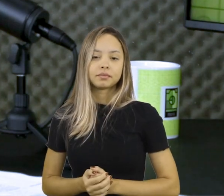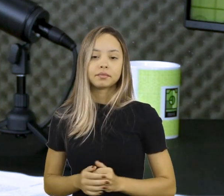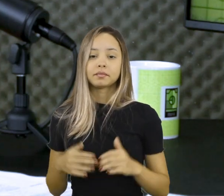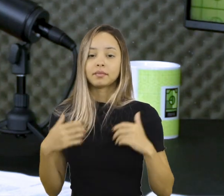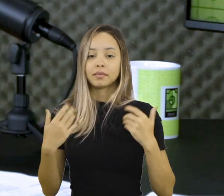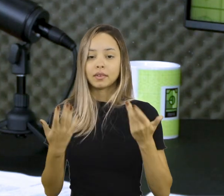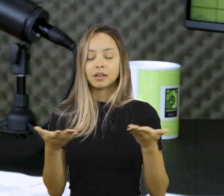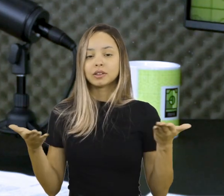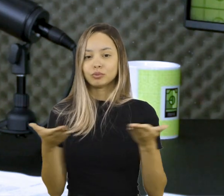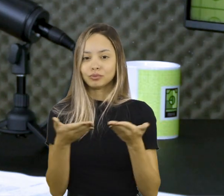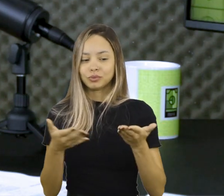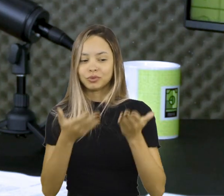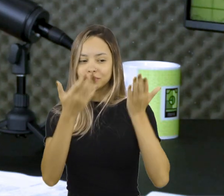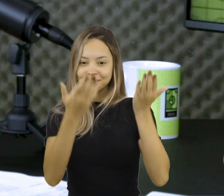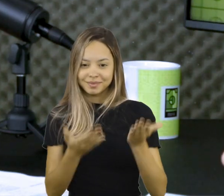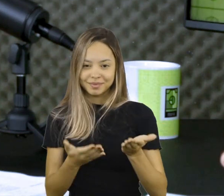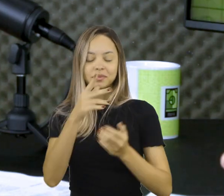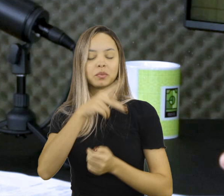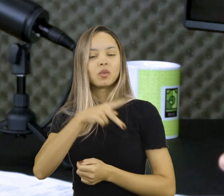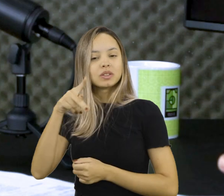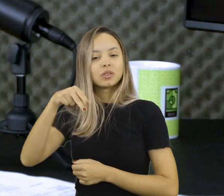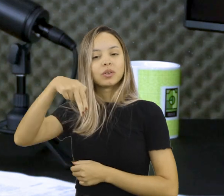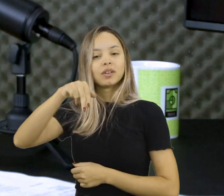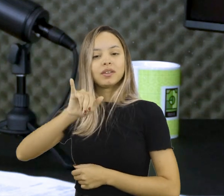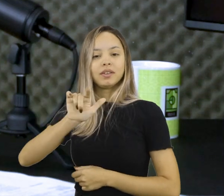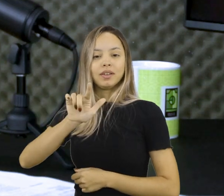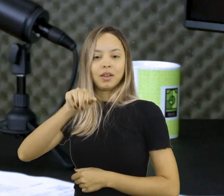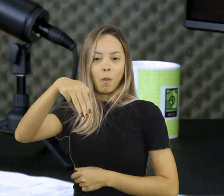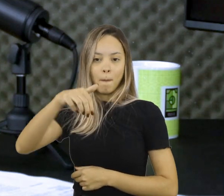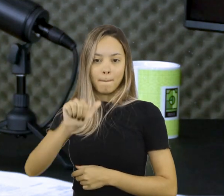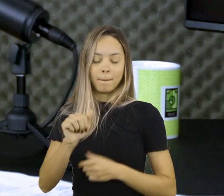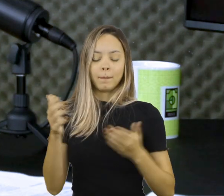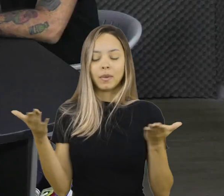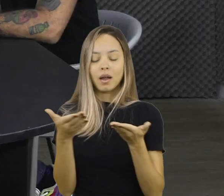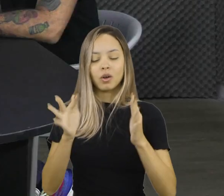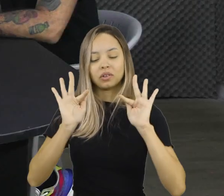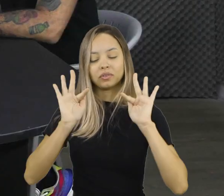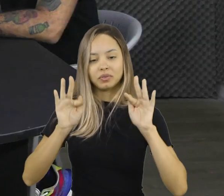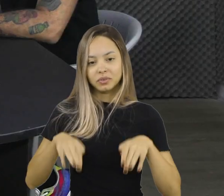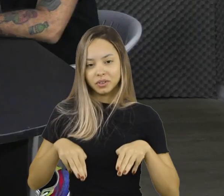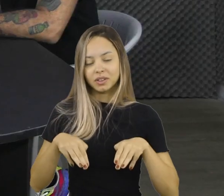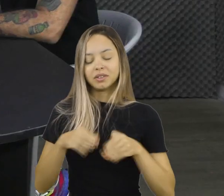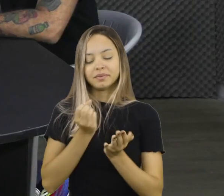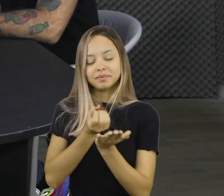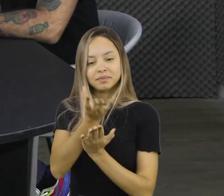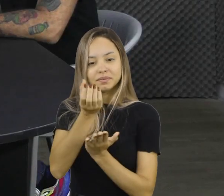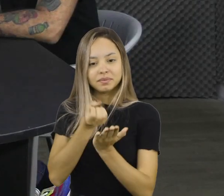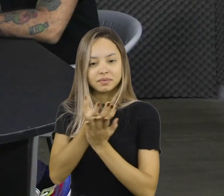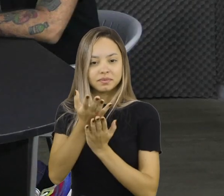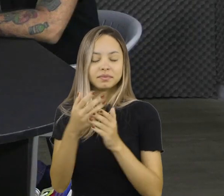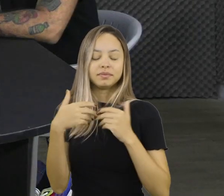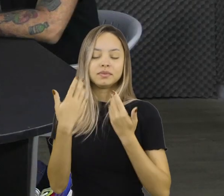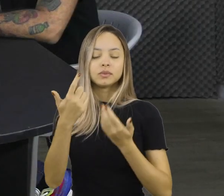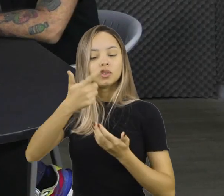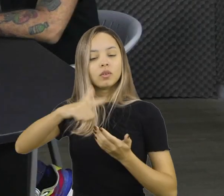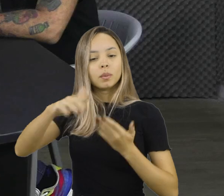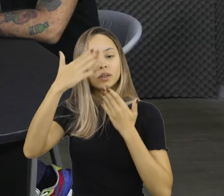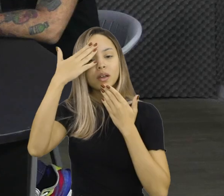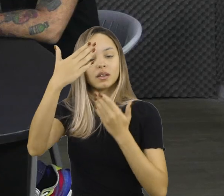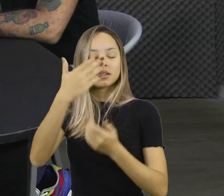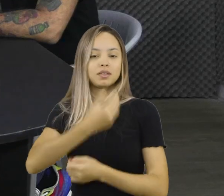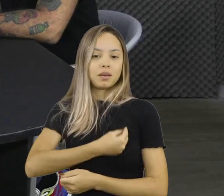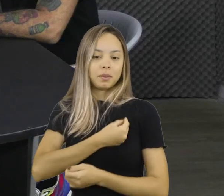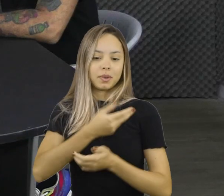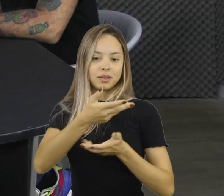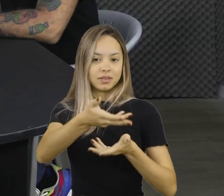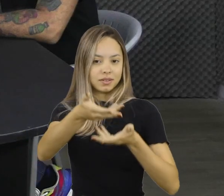Recebemos hoje a professora Nilma Gonçalves A gente tá chegando no finalzinho do do programa professora volto a agradecer sua presença aqui